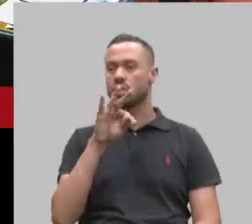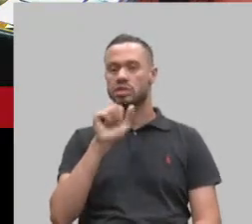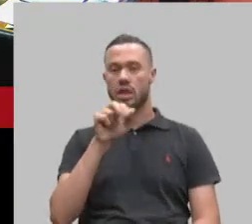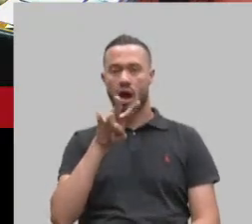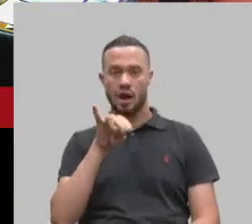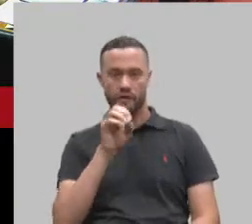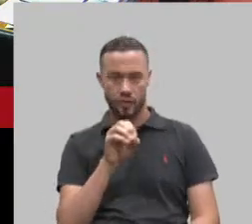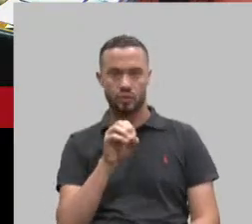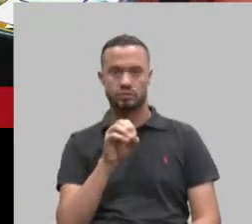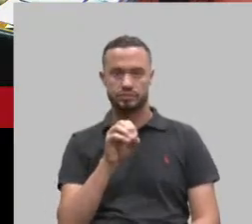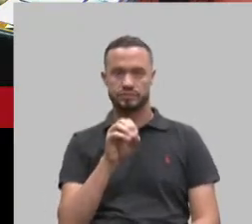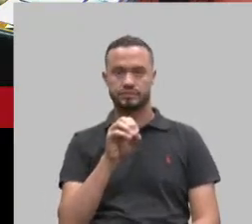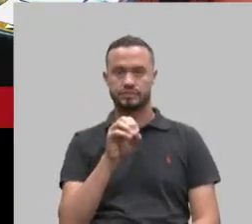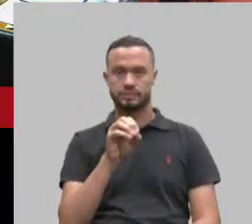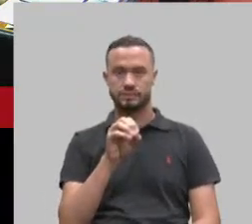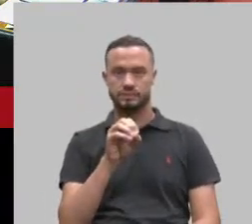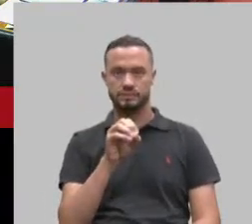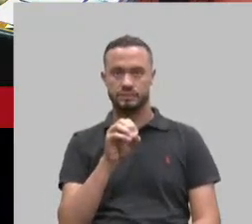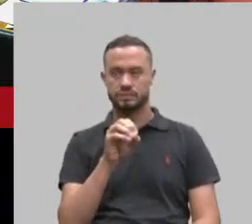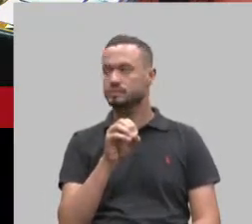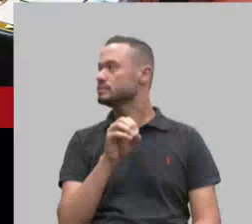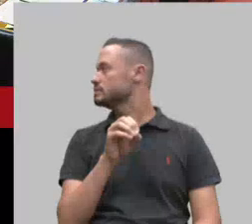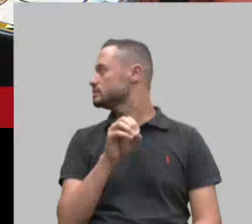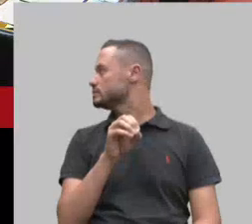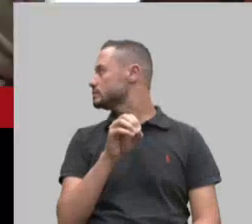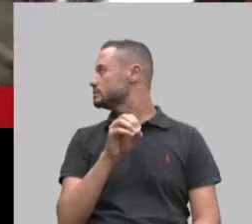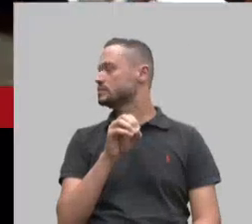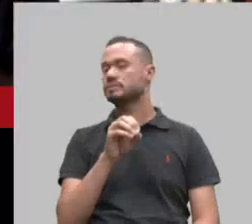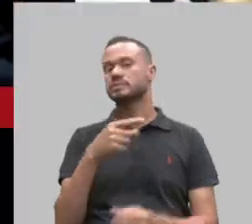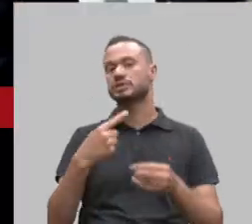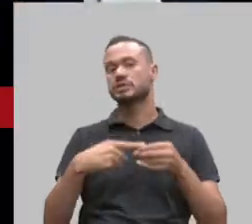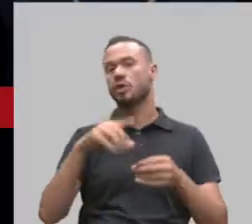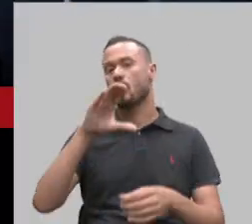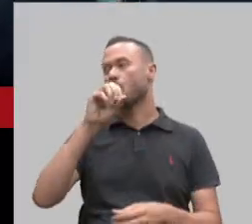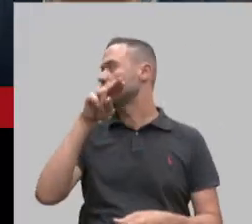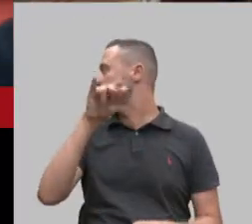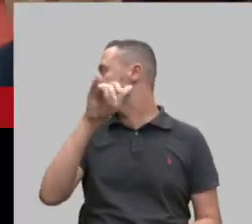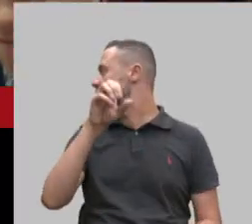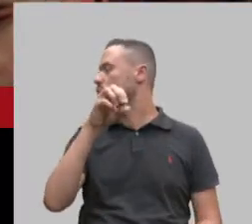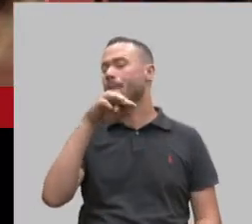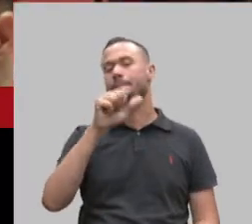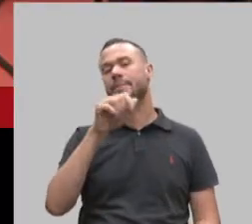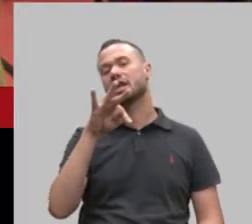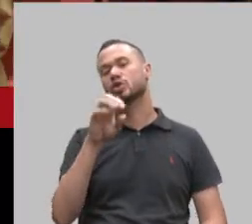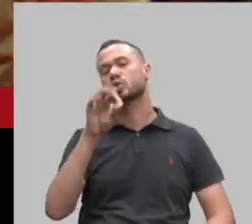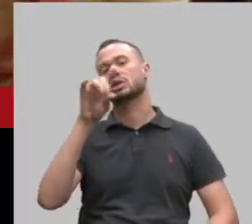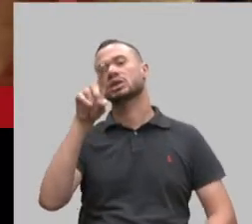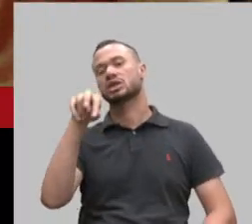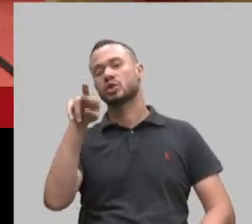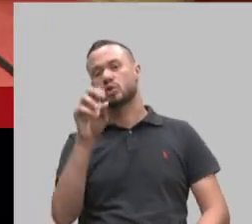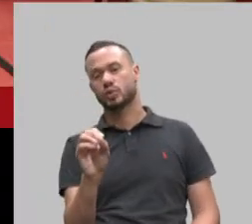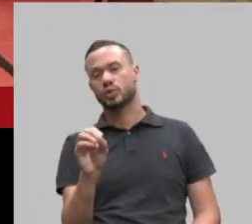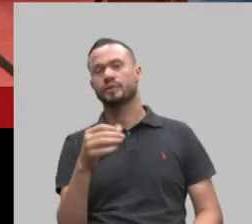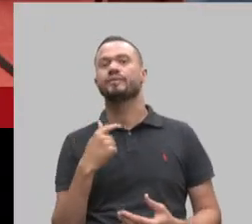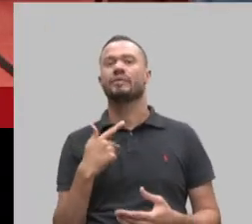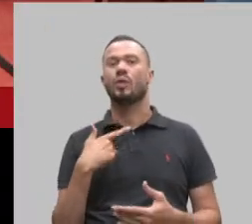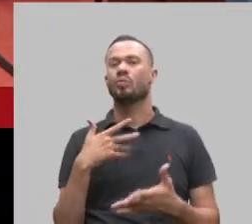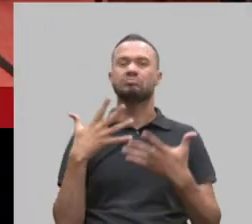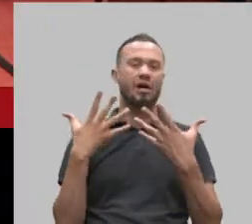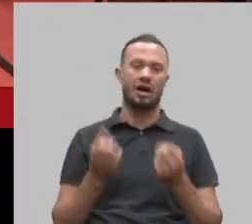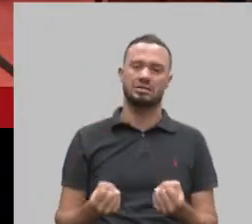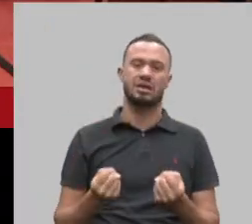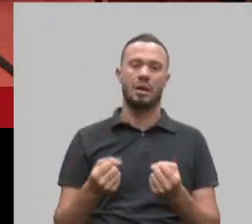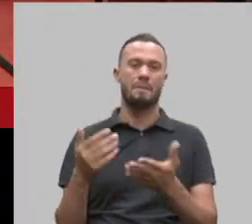Polo médio espinhaço Sou representante do de Conceição do Mato Dentro e eu venho contra essa proposta respeito a opinião de